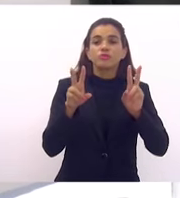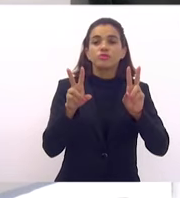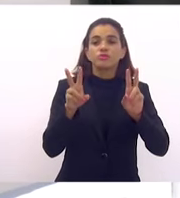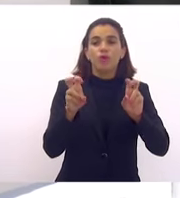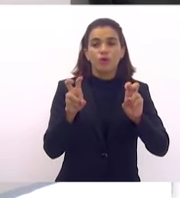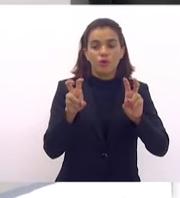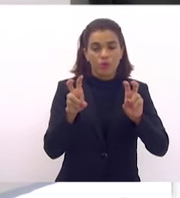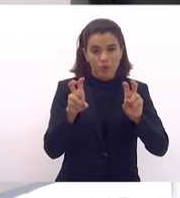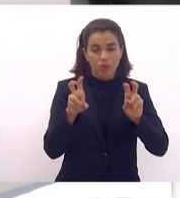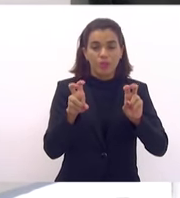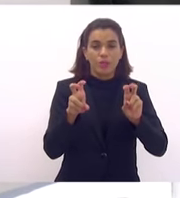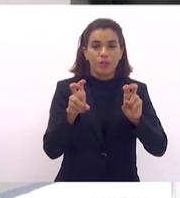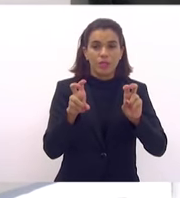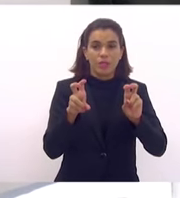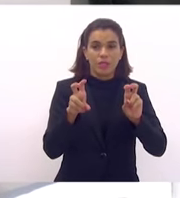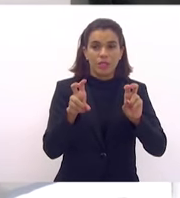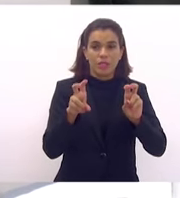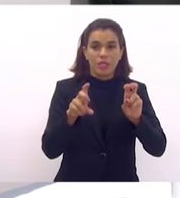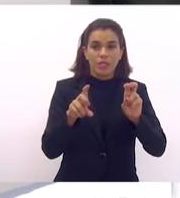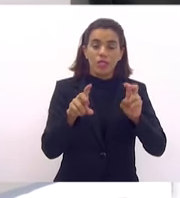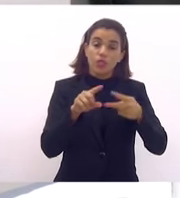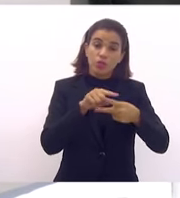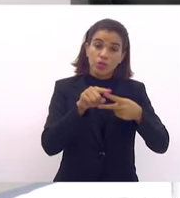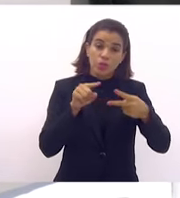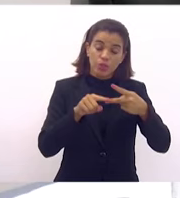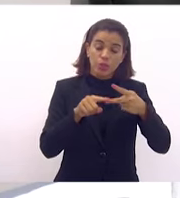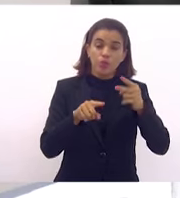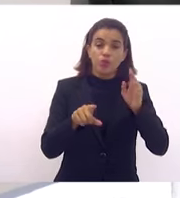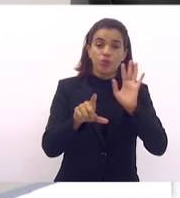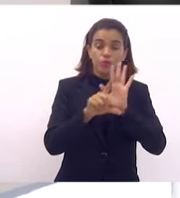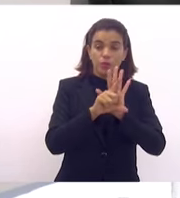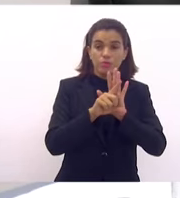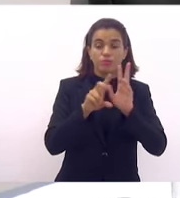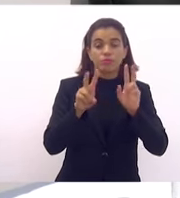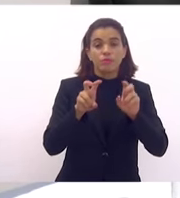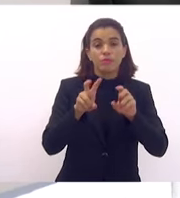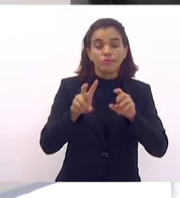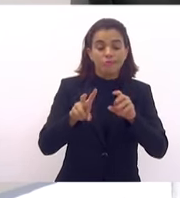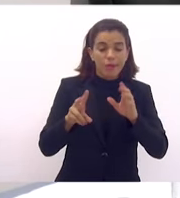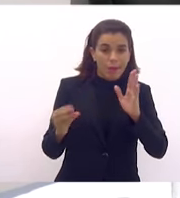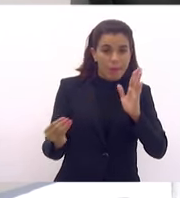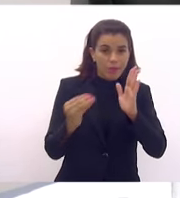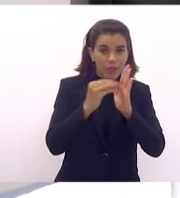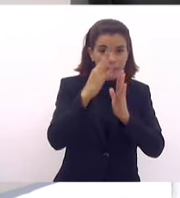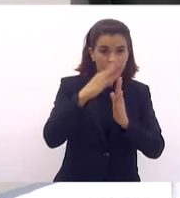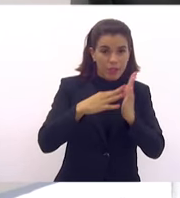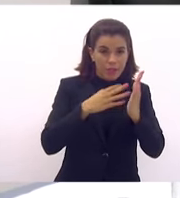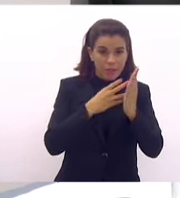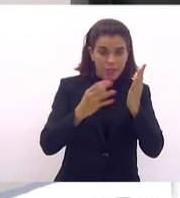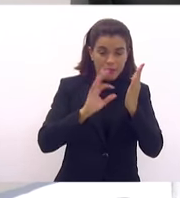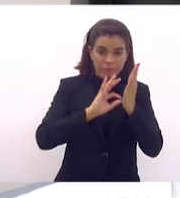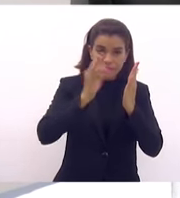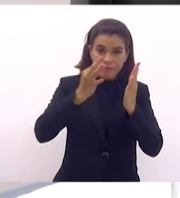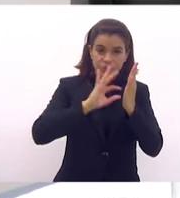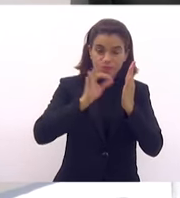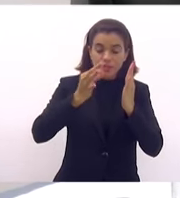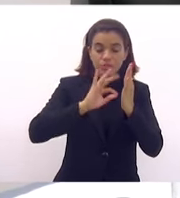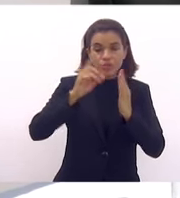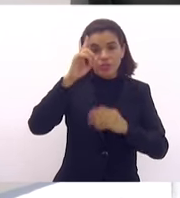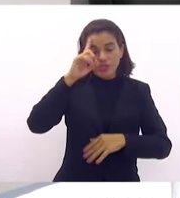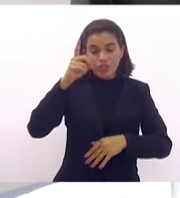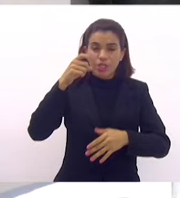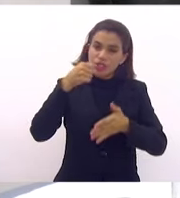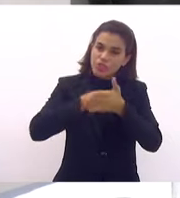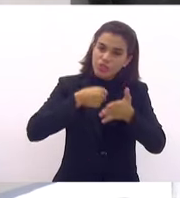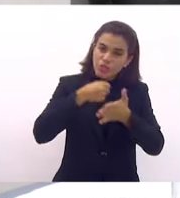2005, e a Lei 5.645, de 6 de janeiro de 2010, para instituir no calendário oficial do Estado do Rio de Janeiro o Dia de Combate ao Fumo, bem como